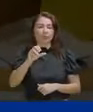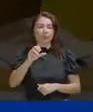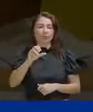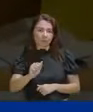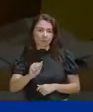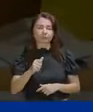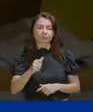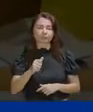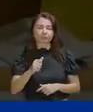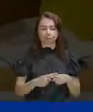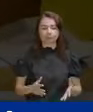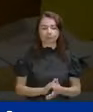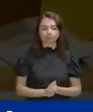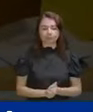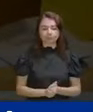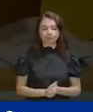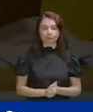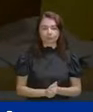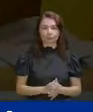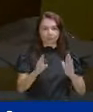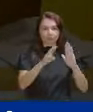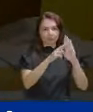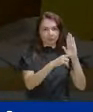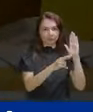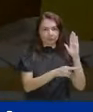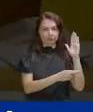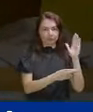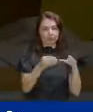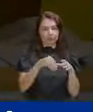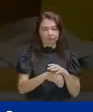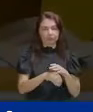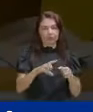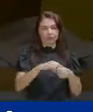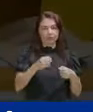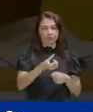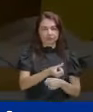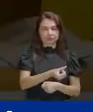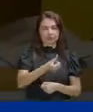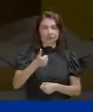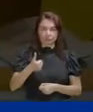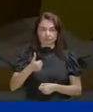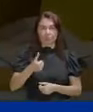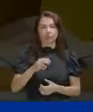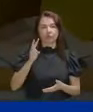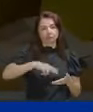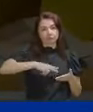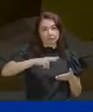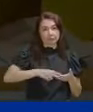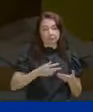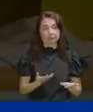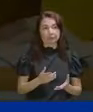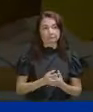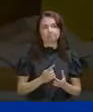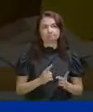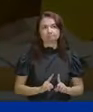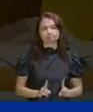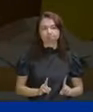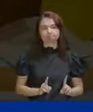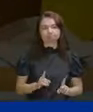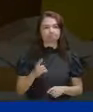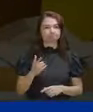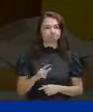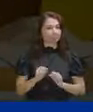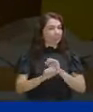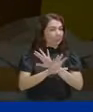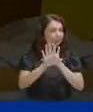quê? O regimento interno, o artigo 61, eu tive lendo, embora não traga